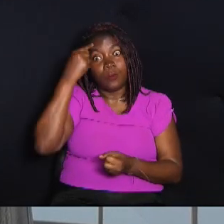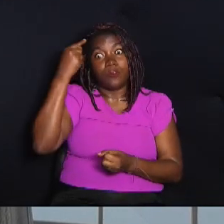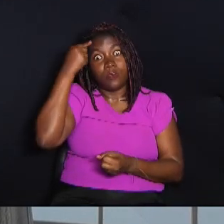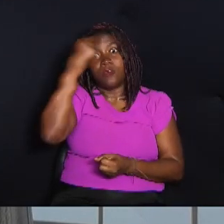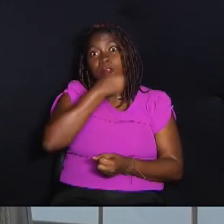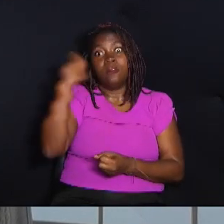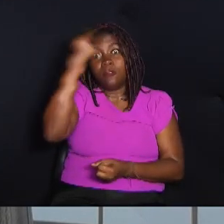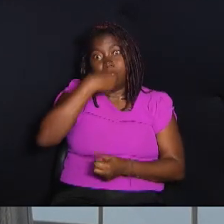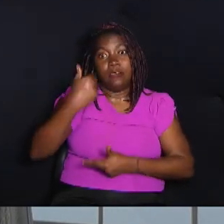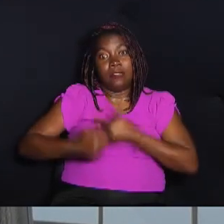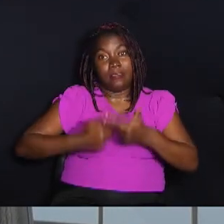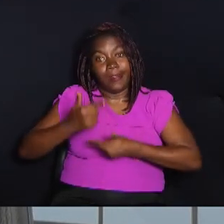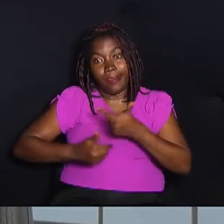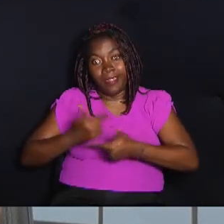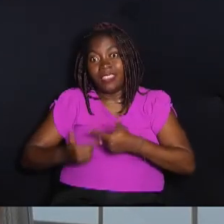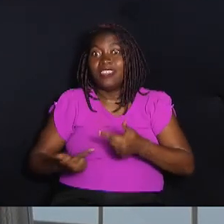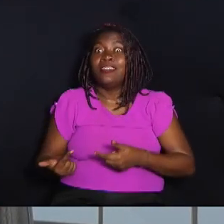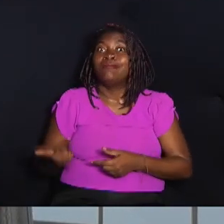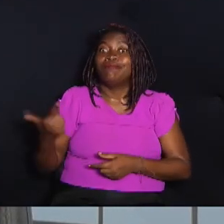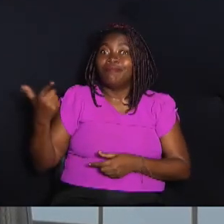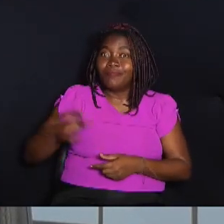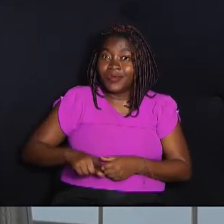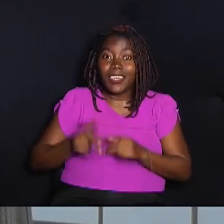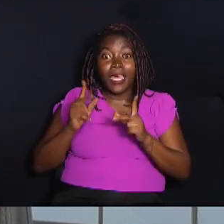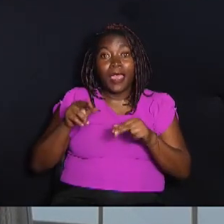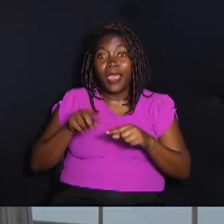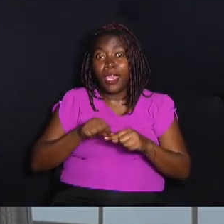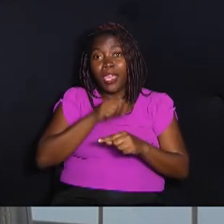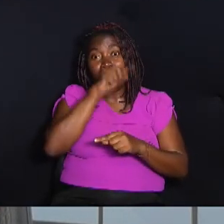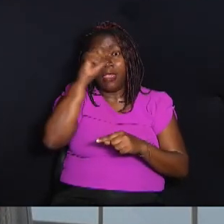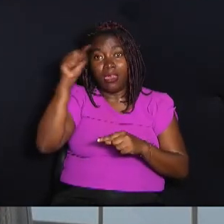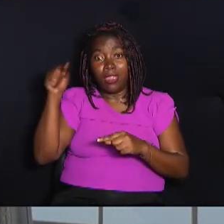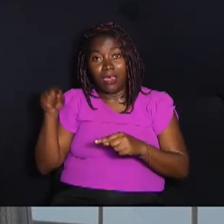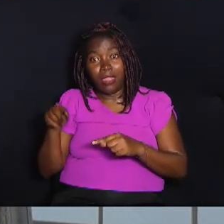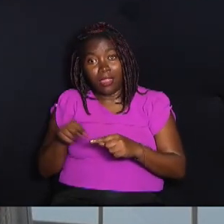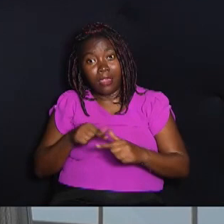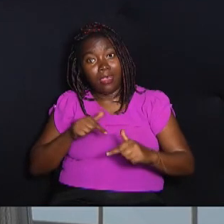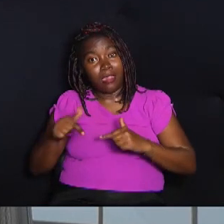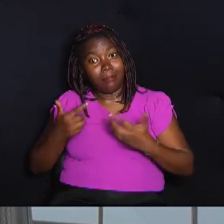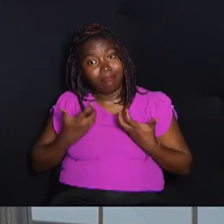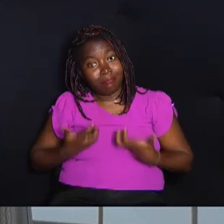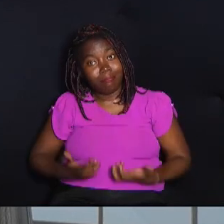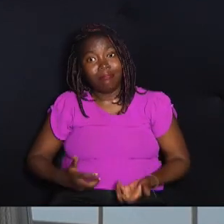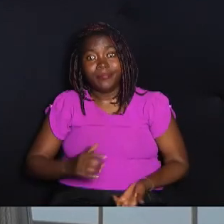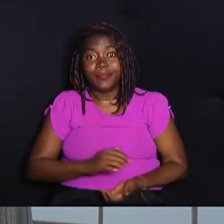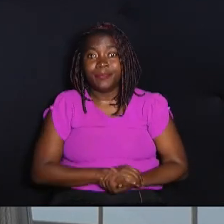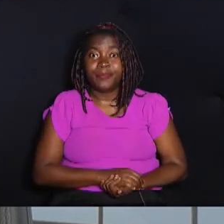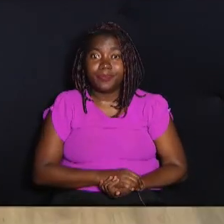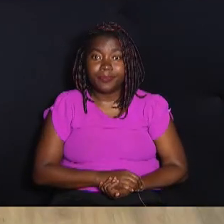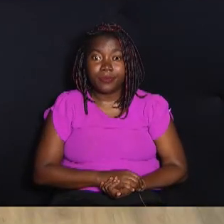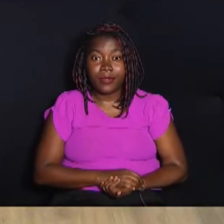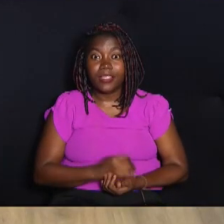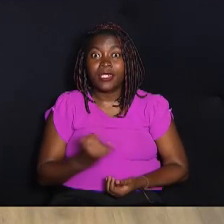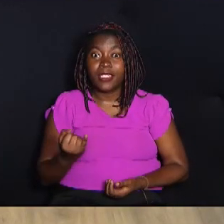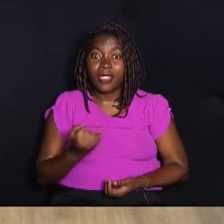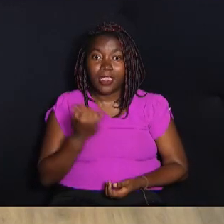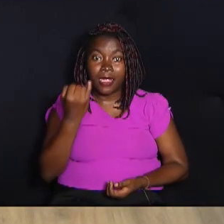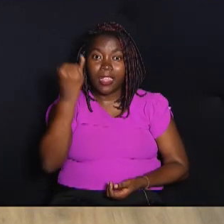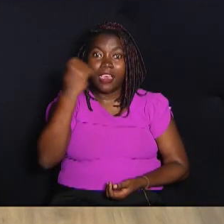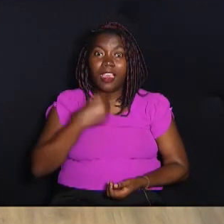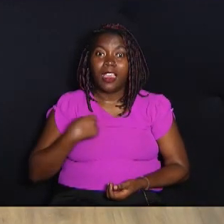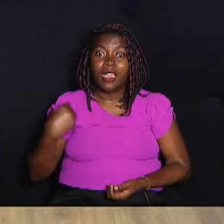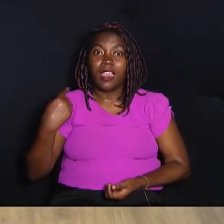de novo, esse ciclo do cansaço e do estresse. É importante a gente,